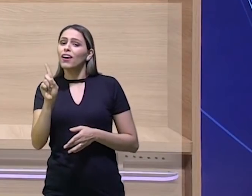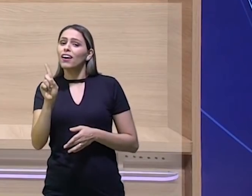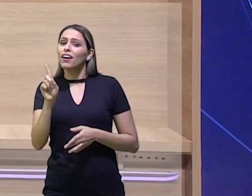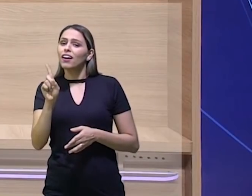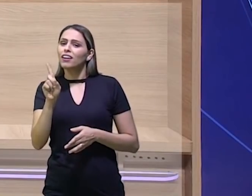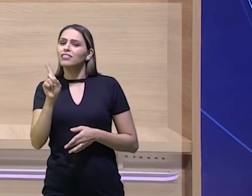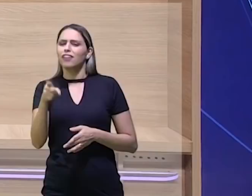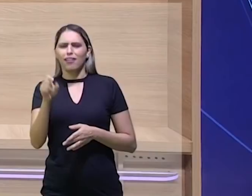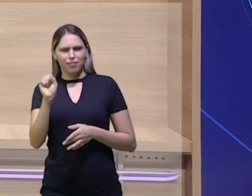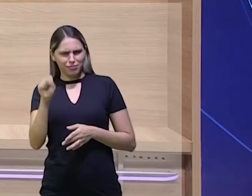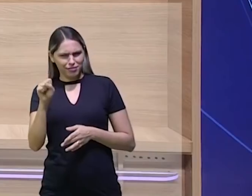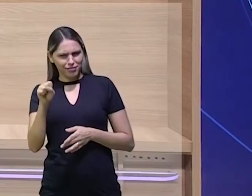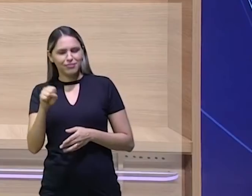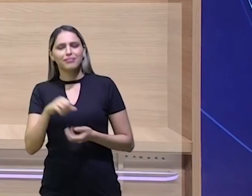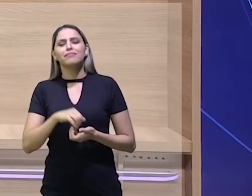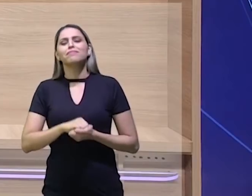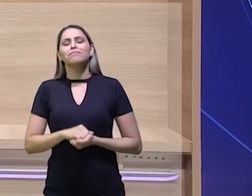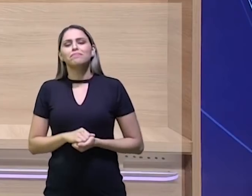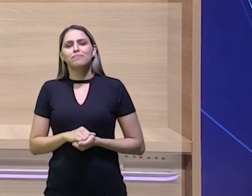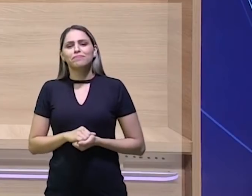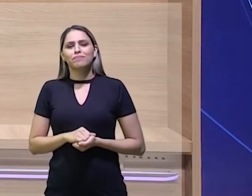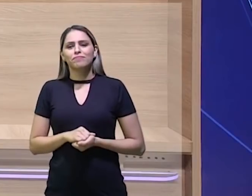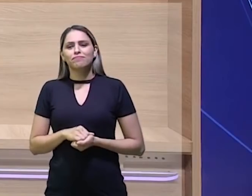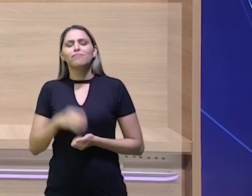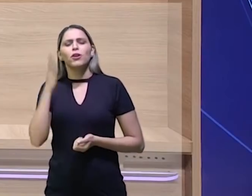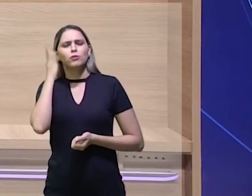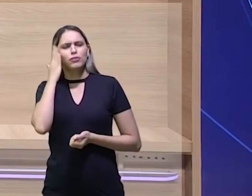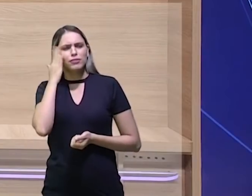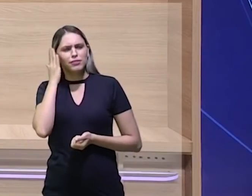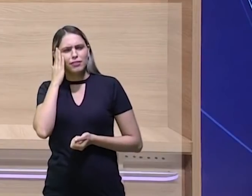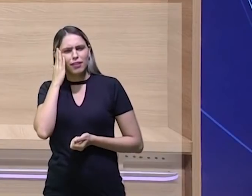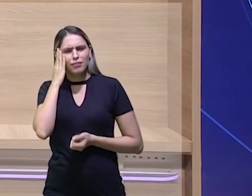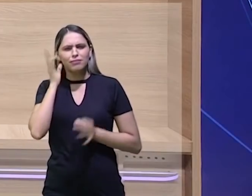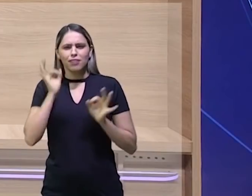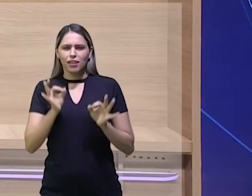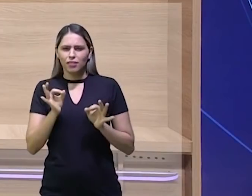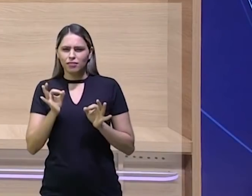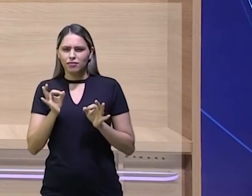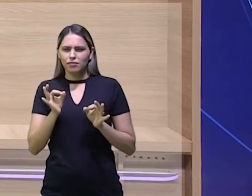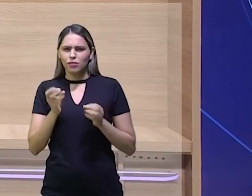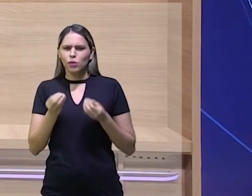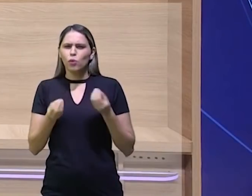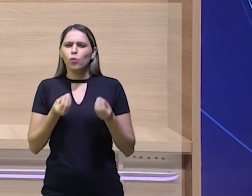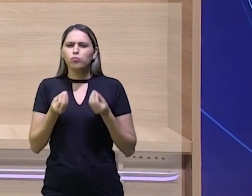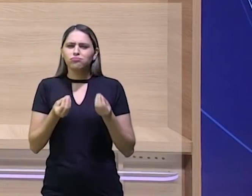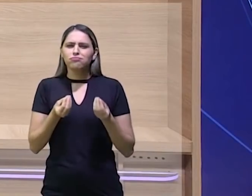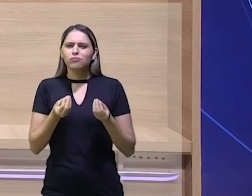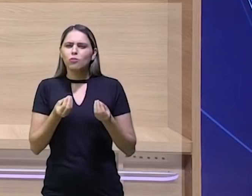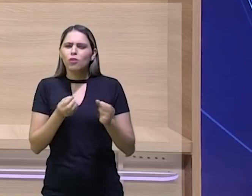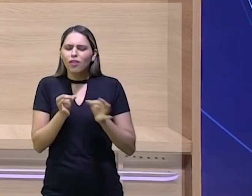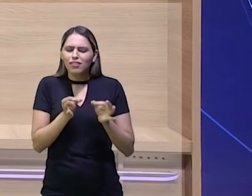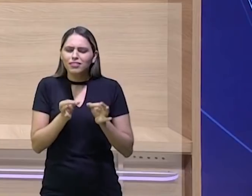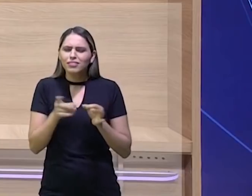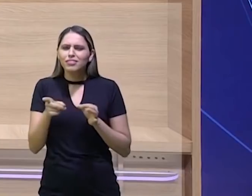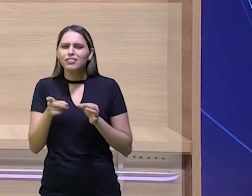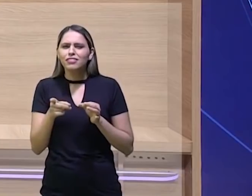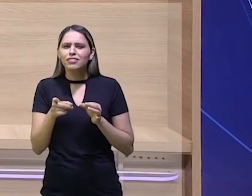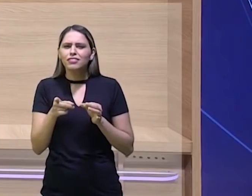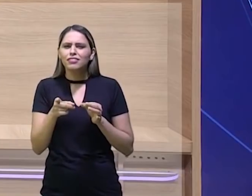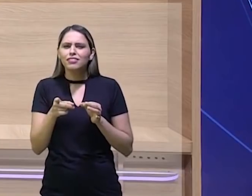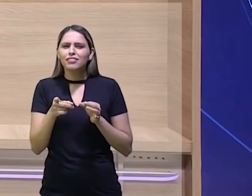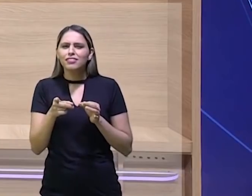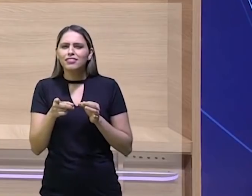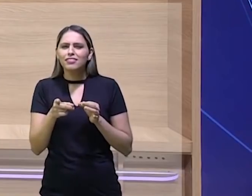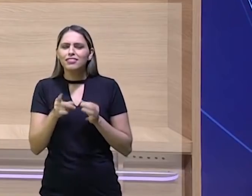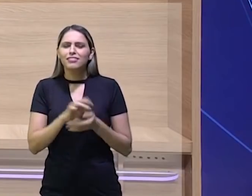respondeu também? Ah, tá. Então, eu sei. Está certo. Como foi que você conseguiu descobrir? Olha,